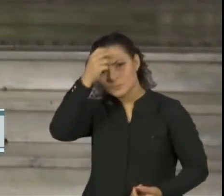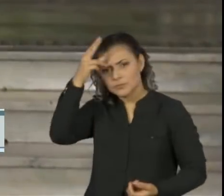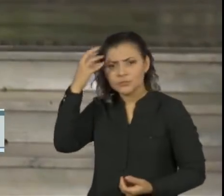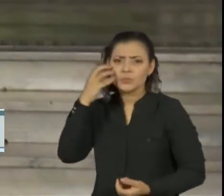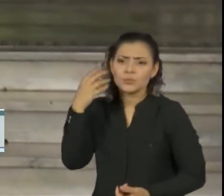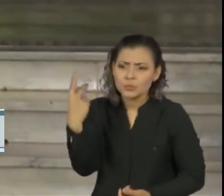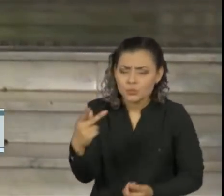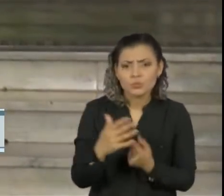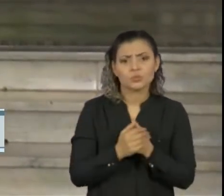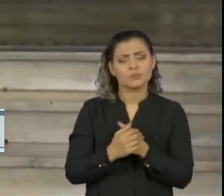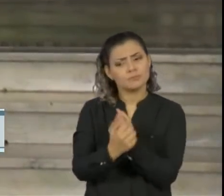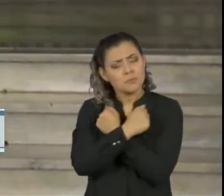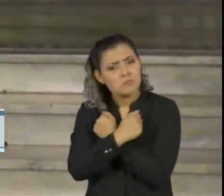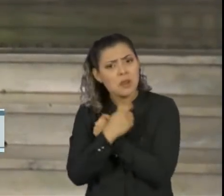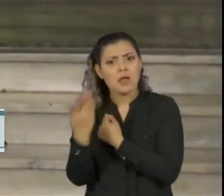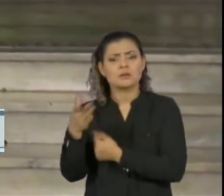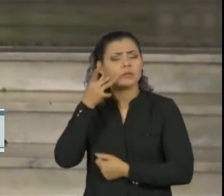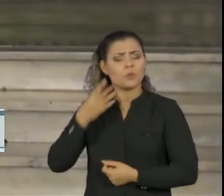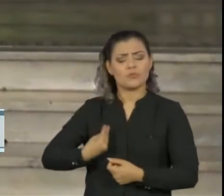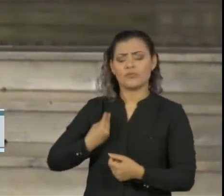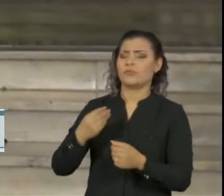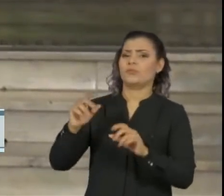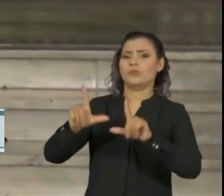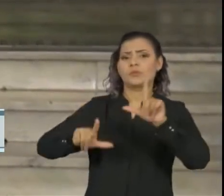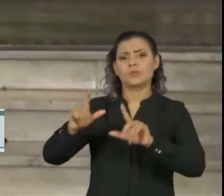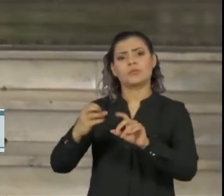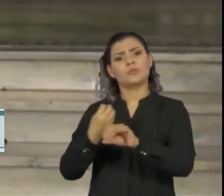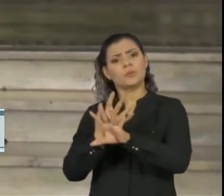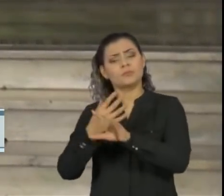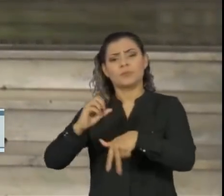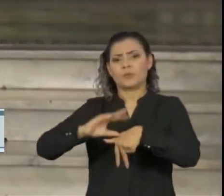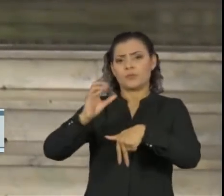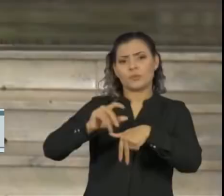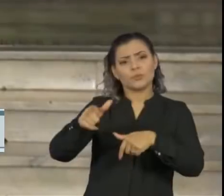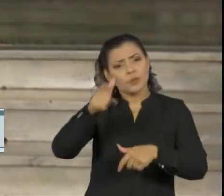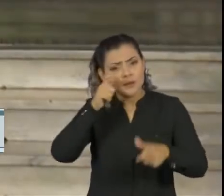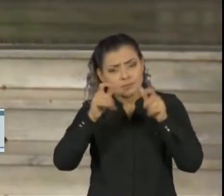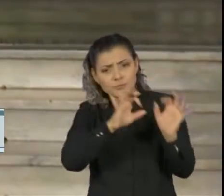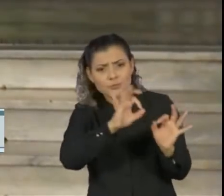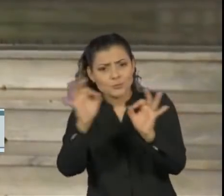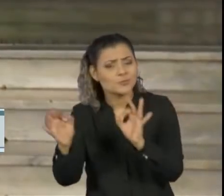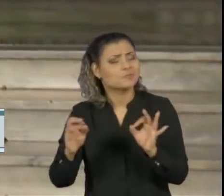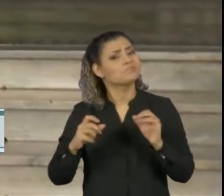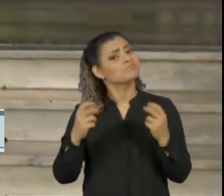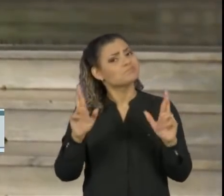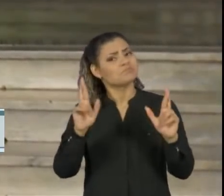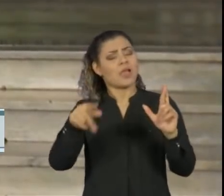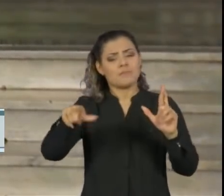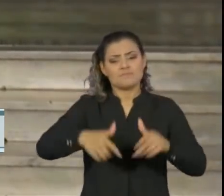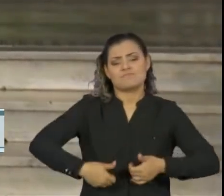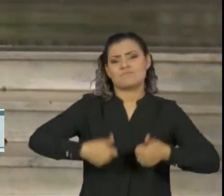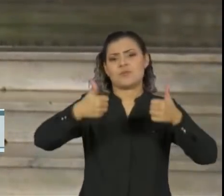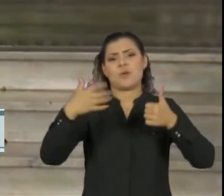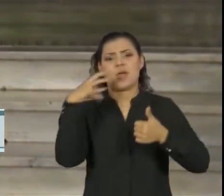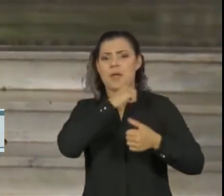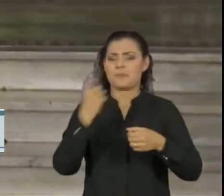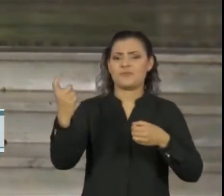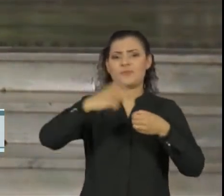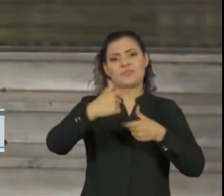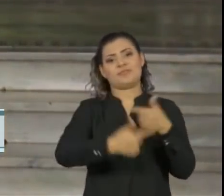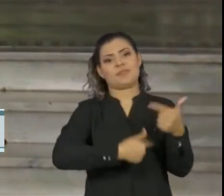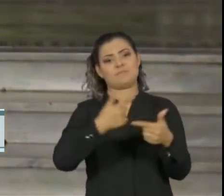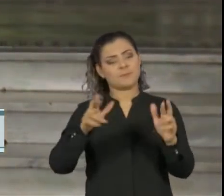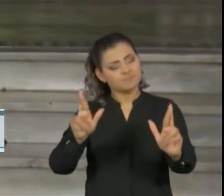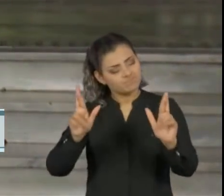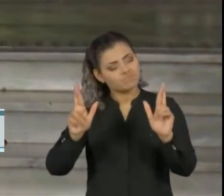assistindo agora ao vivo pela TV Cultura, e a certeza de que estará plenamente recuperado e em breve de volta